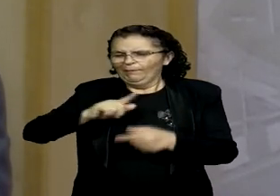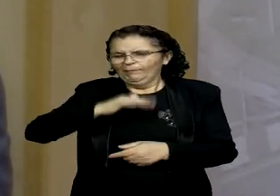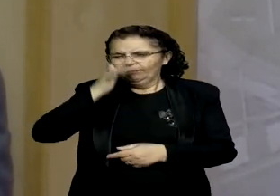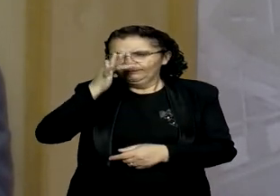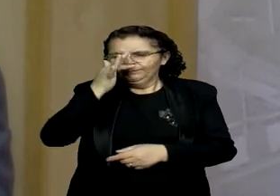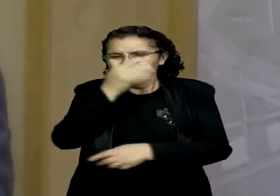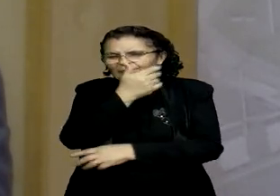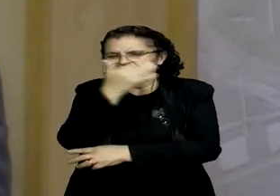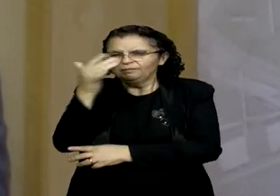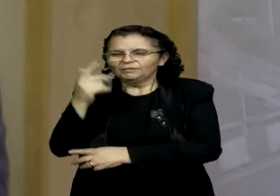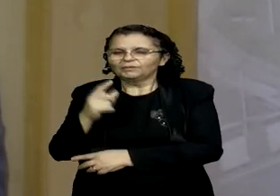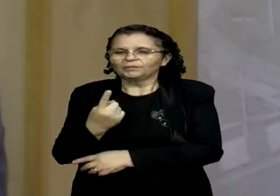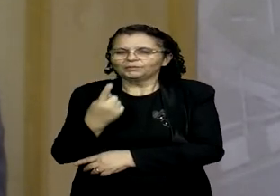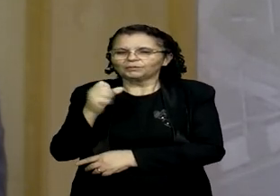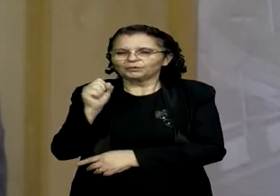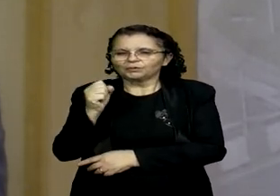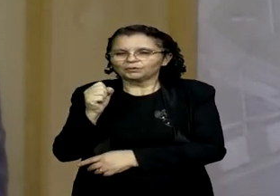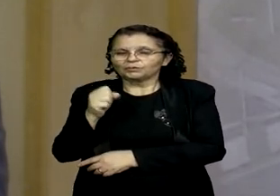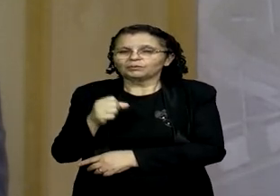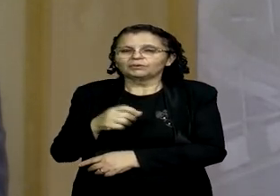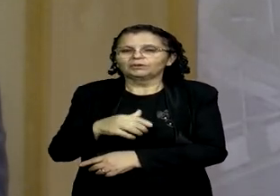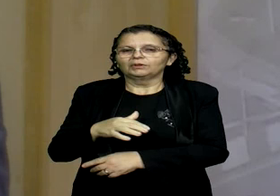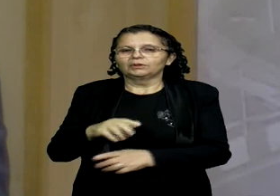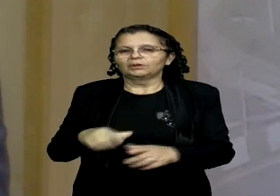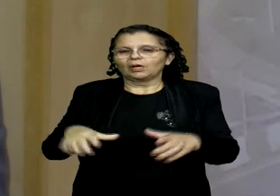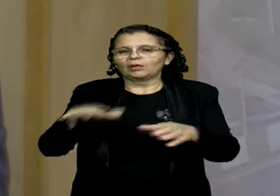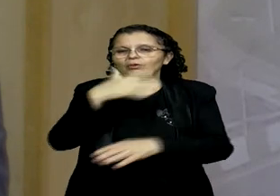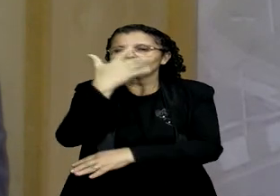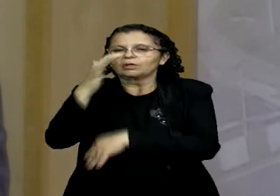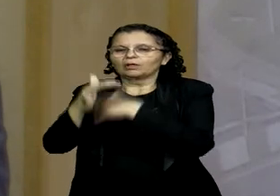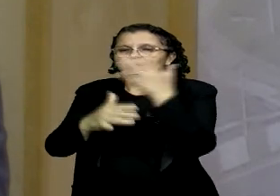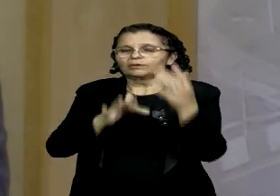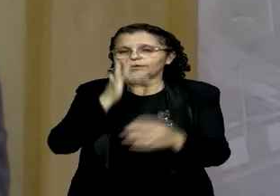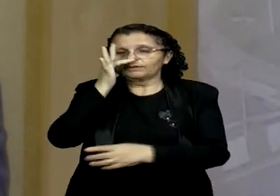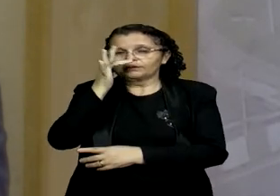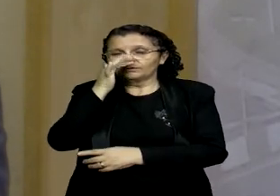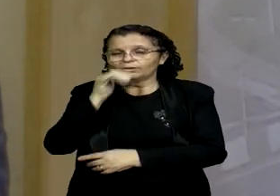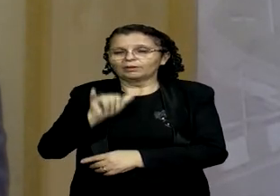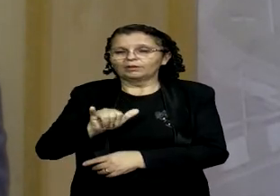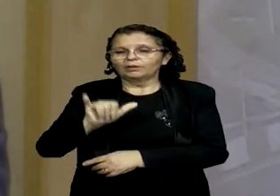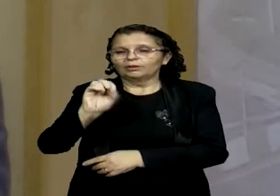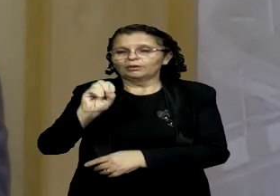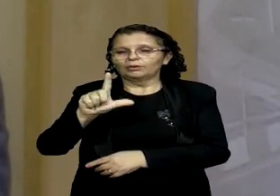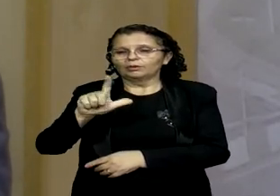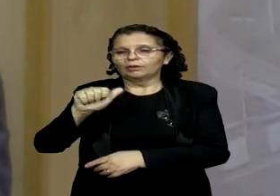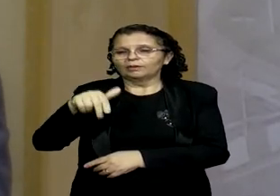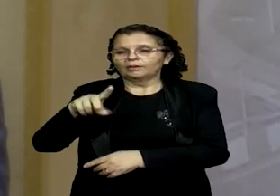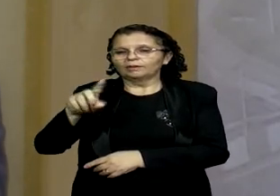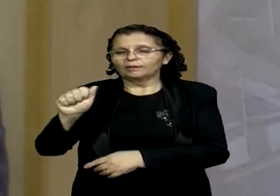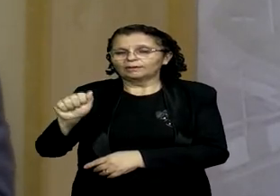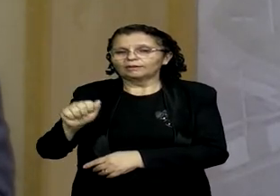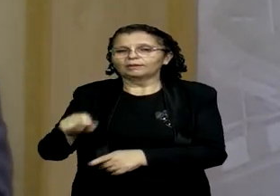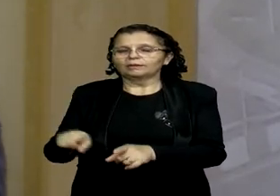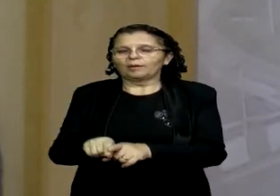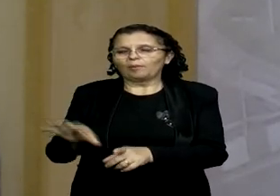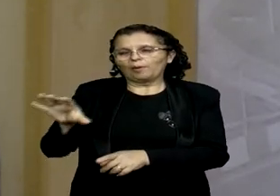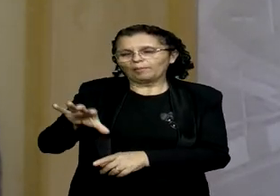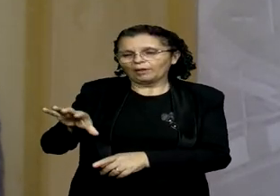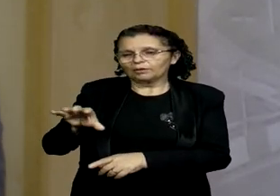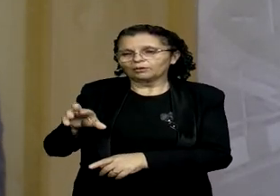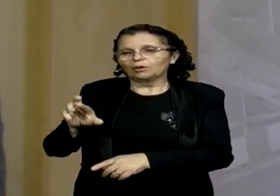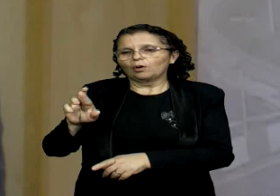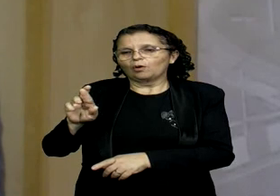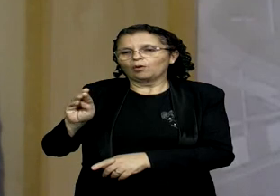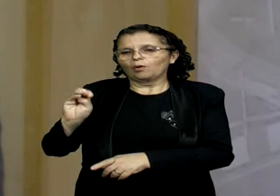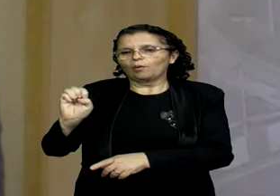Flores, quilômetro 18, Jardim das Flores, Vila Yolanda, Pestana e uma parte do Jardim Roberto.